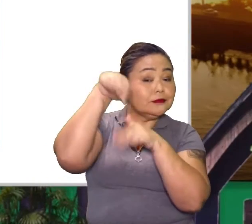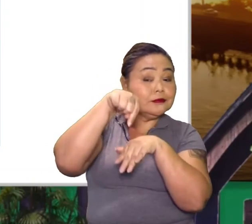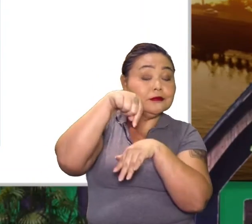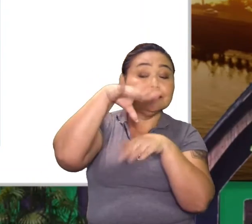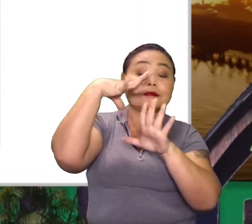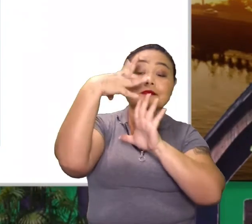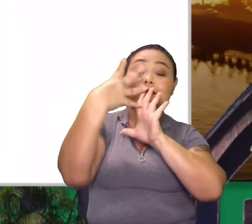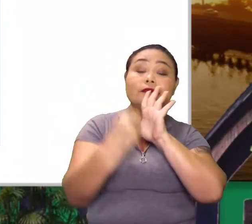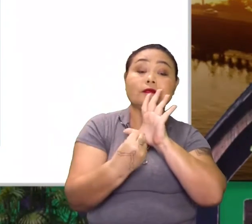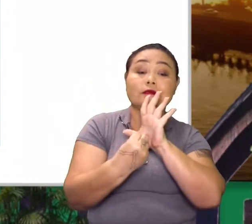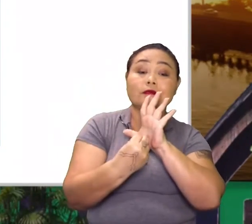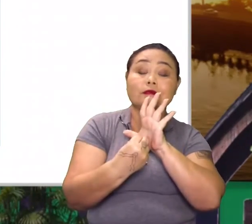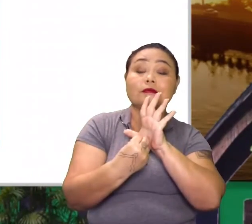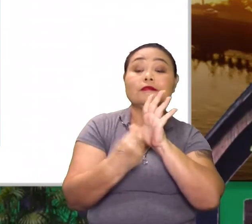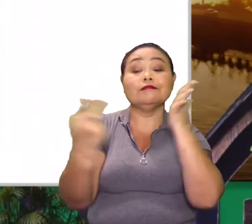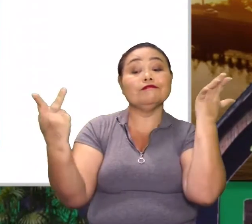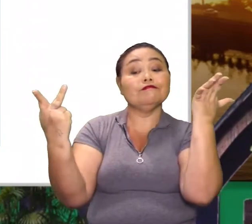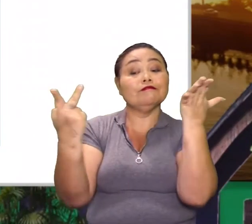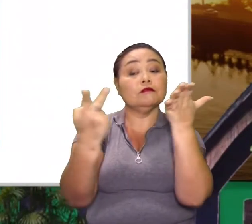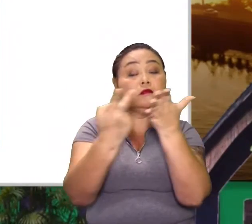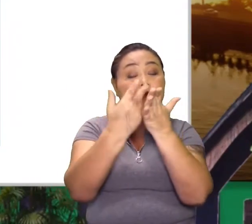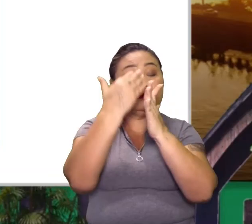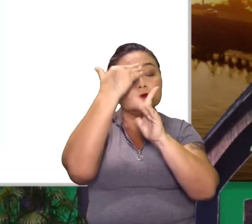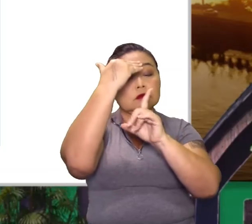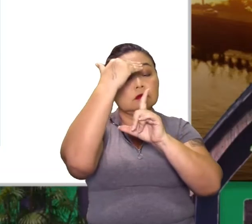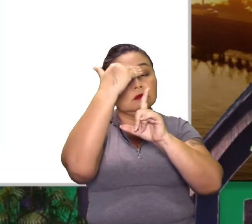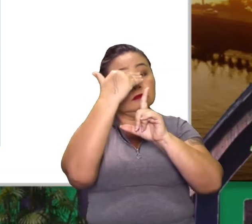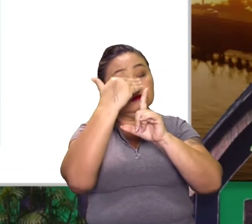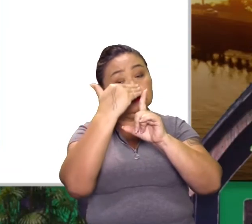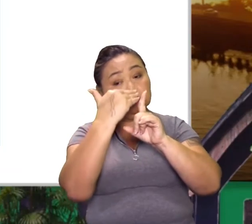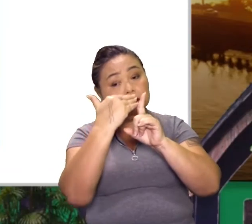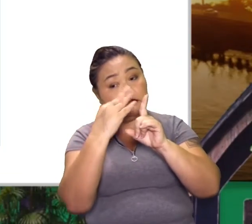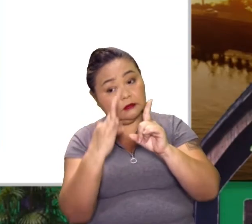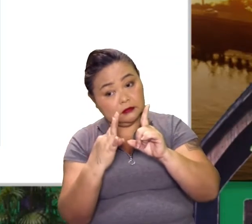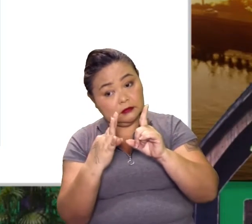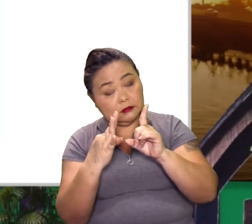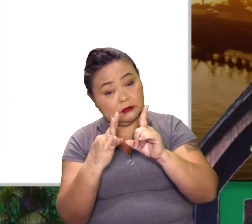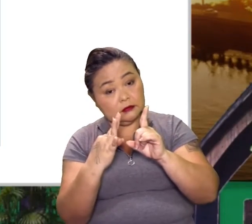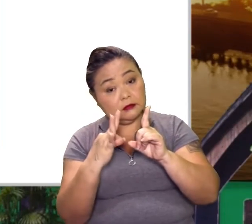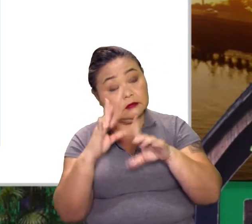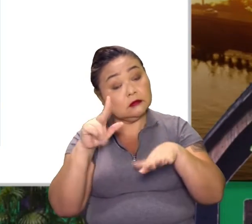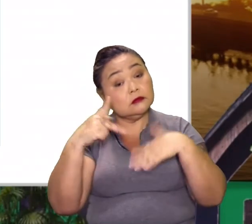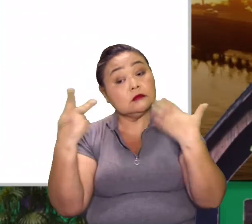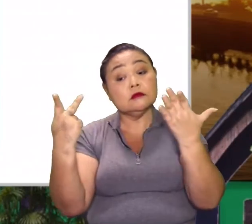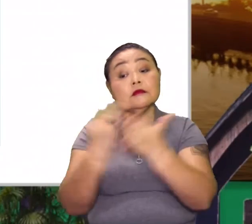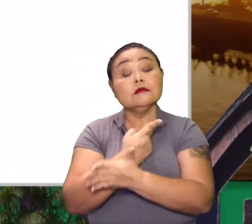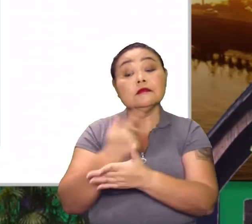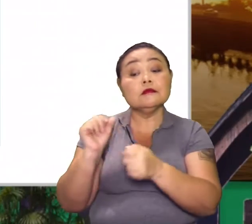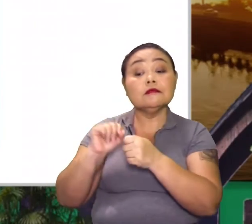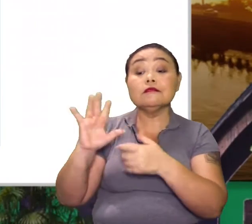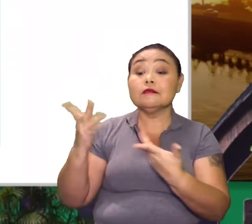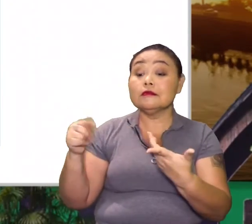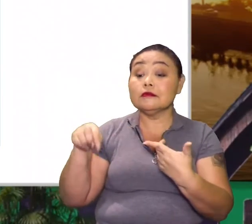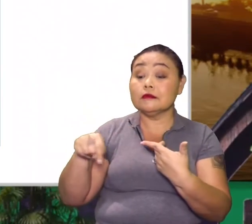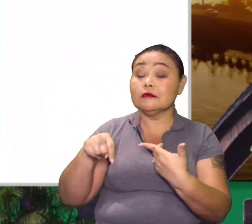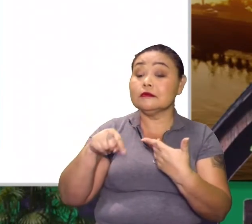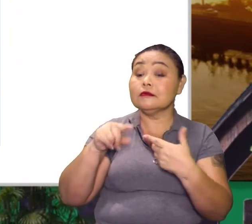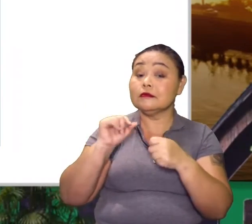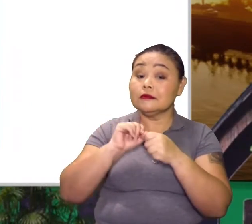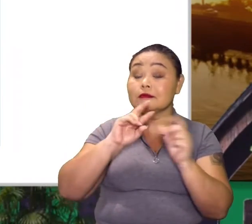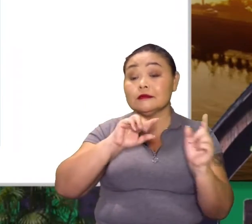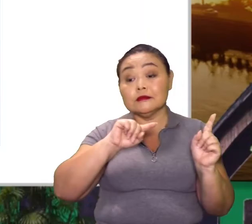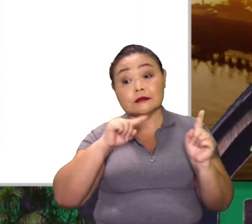aqui na Amazônia, causando quedas de temperatura. Quando ocorre esse fenômeno aqui, é a